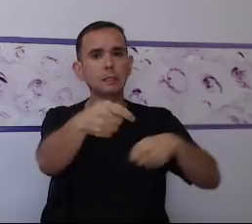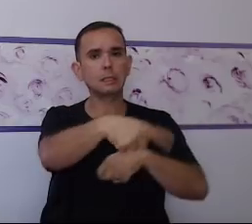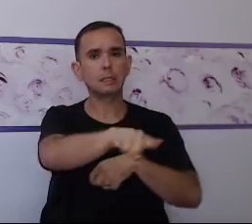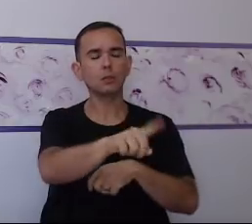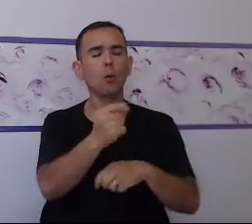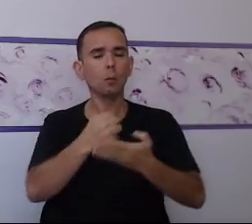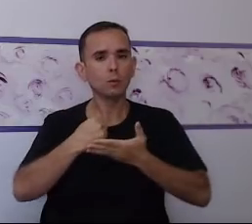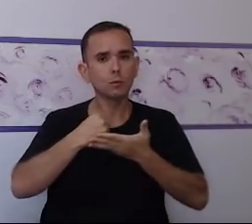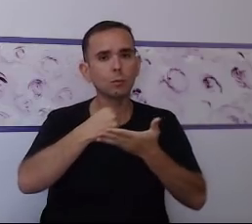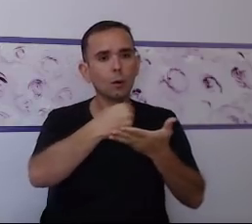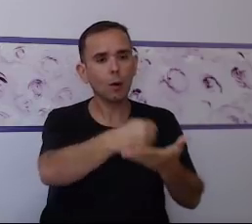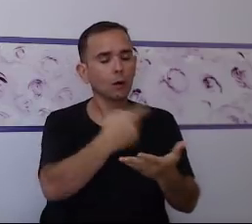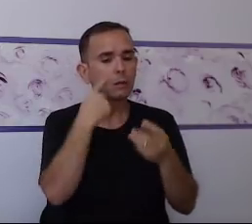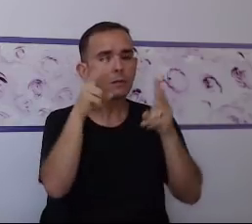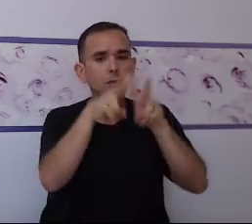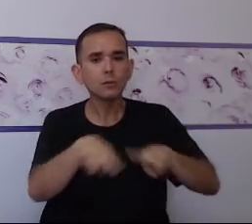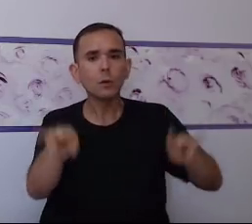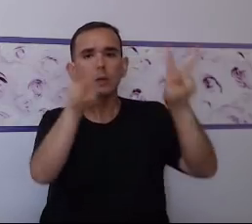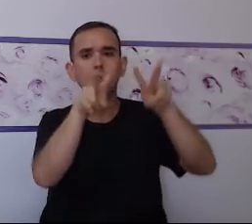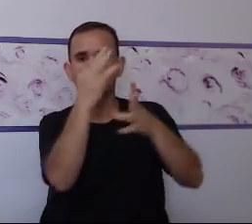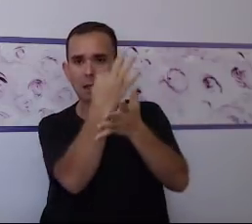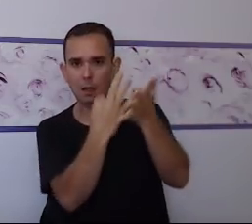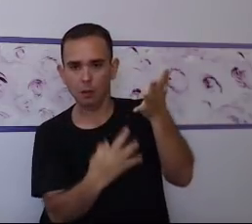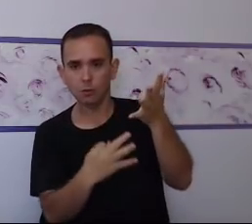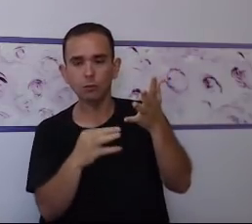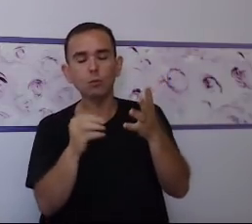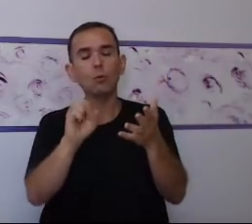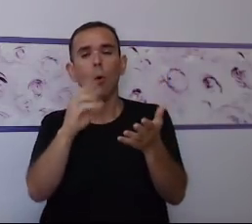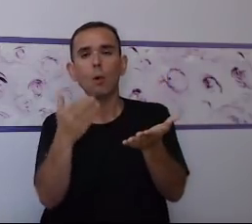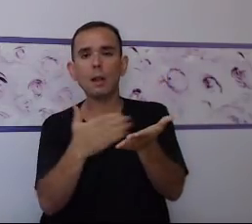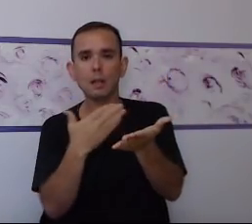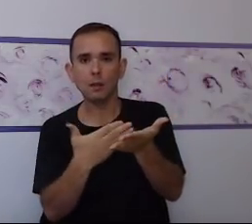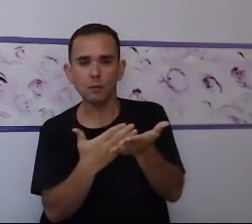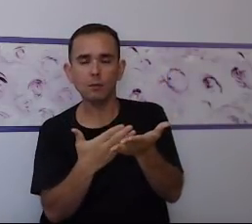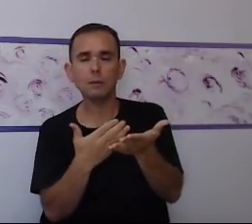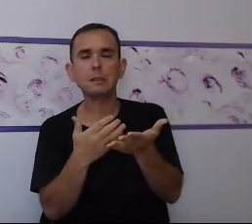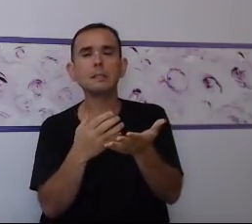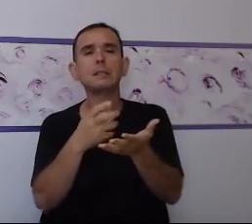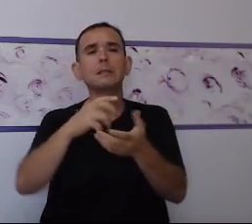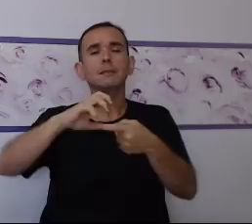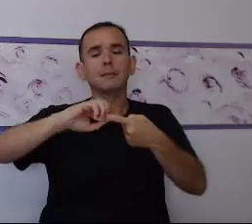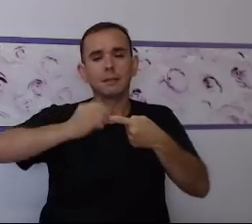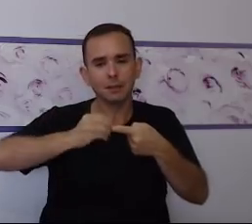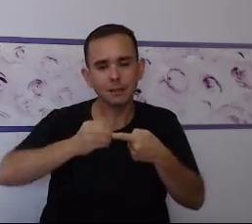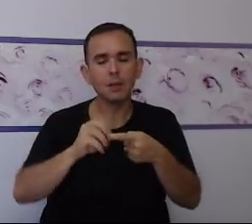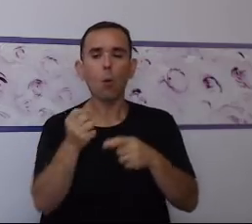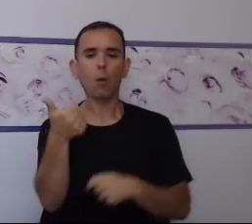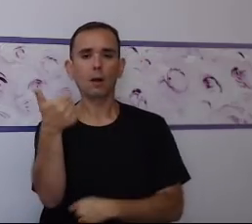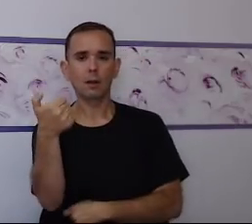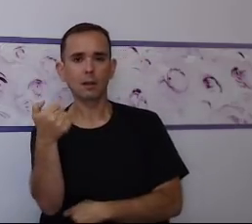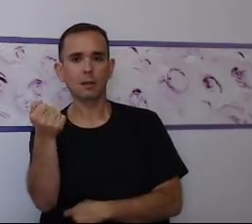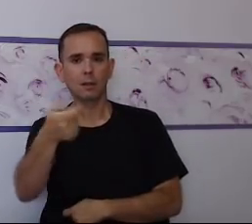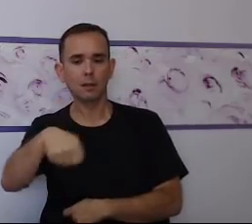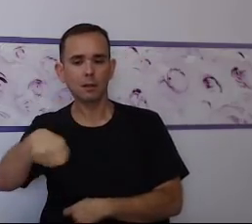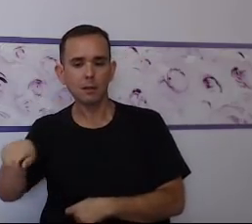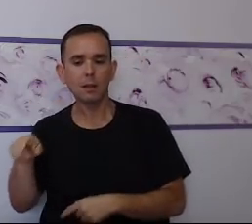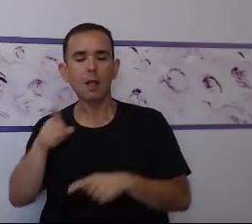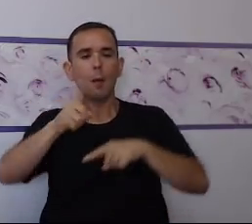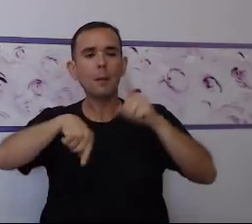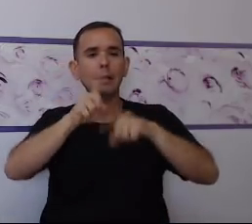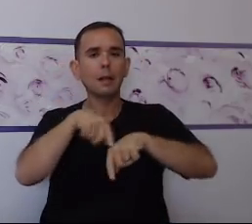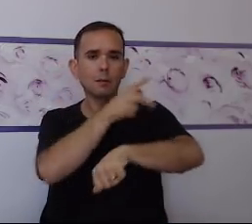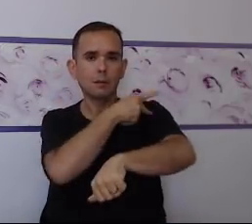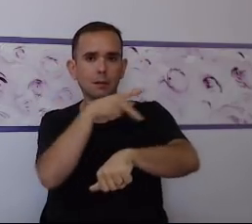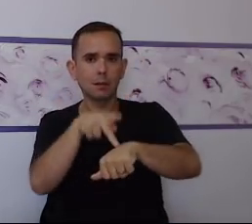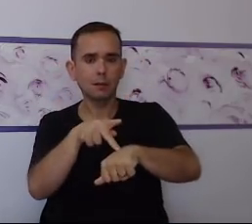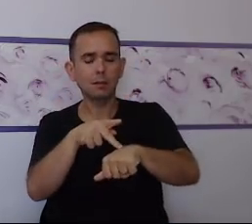como suporte para a visualização de textos ou livros, engrossadores de lápis ou caneta, materiais